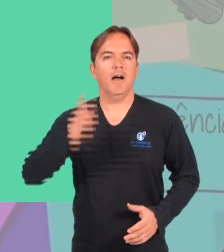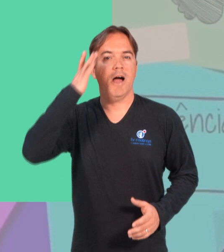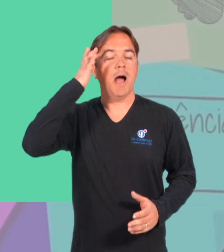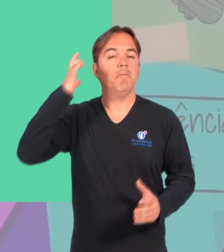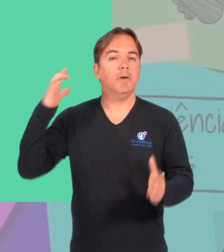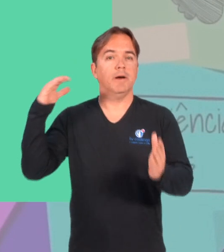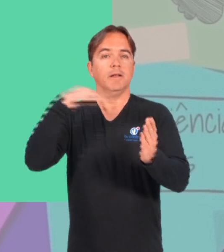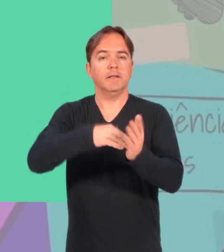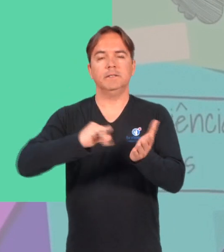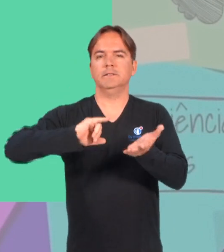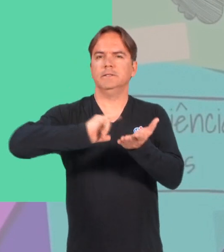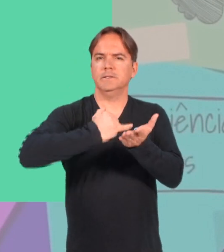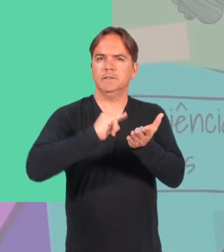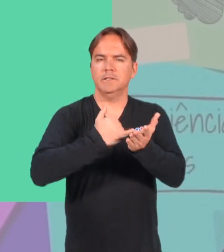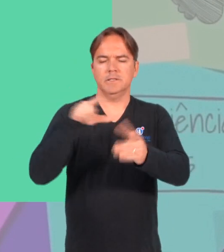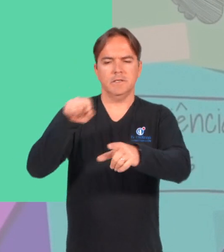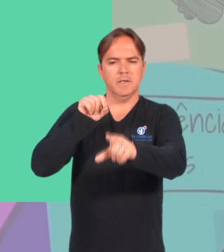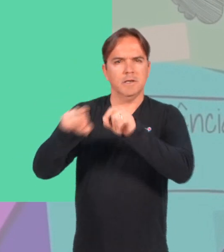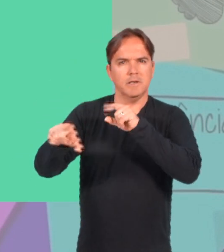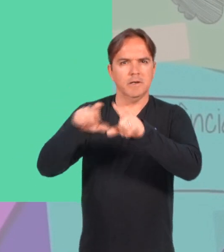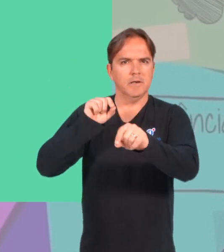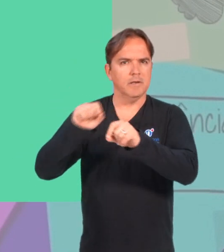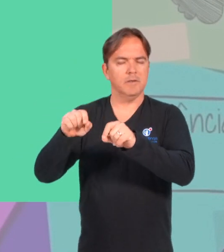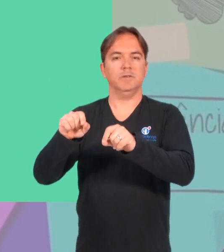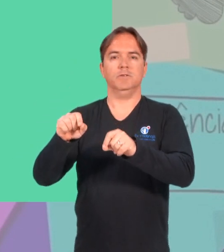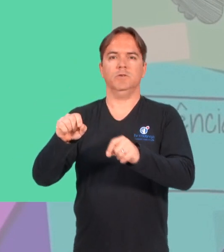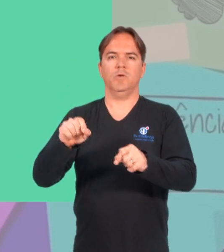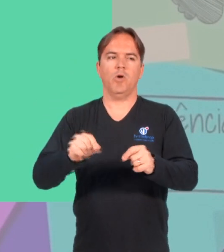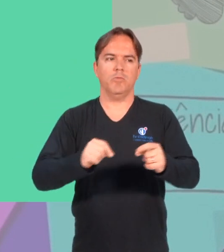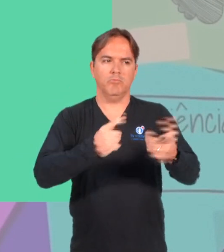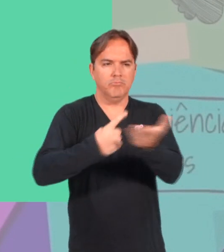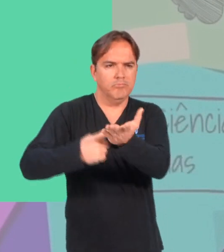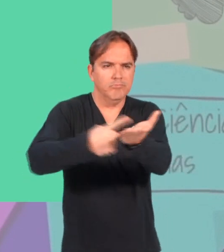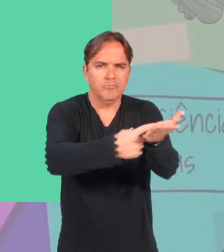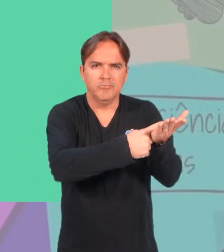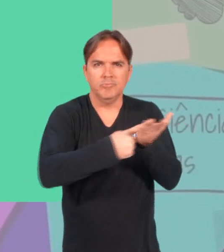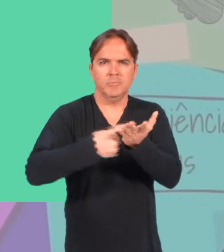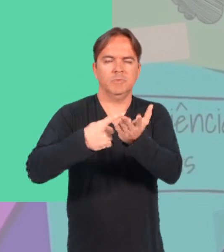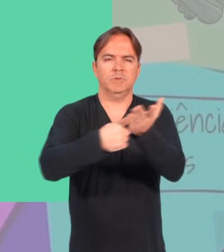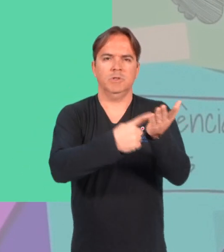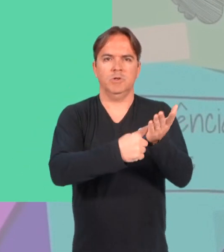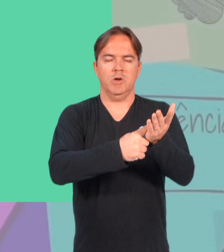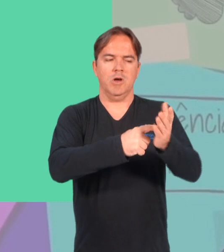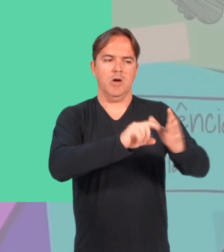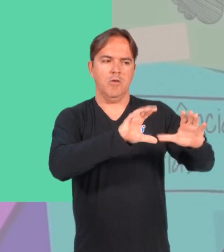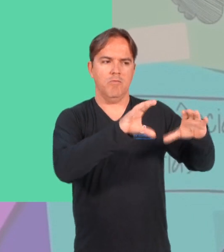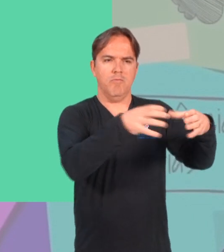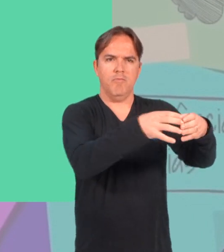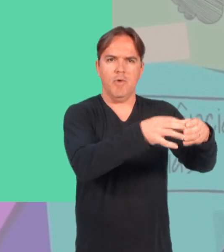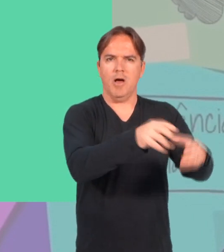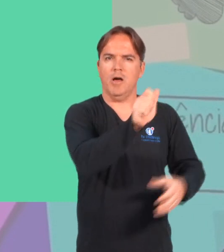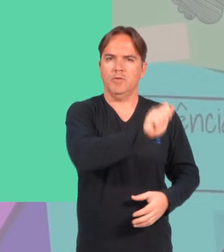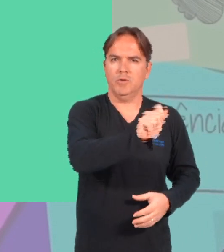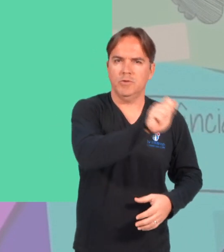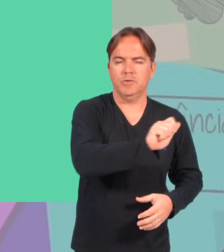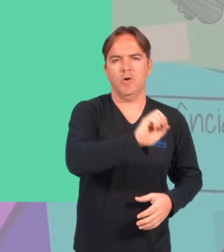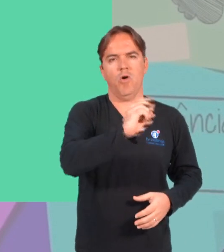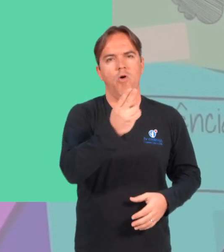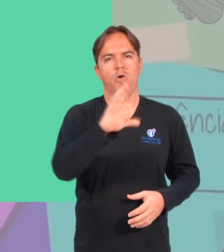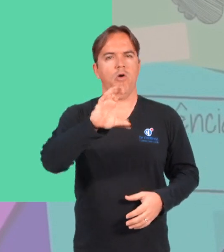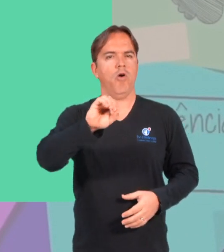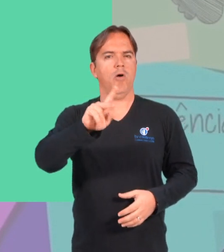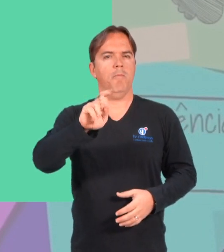Vão até amanhã as inscrições do processo seletivo para a contratação de associações ou cooperativas